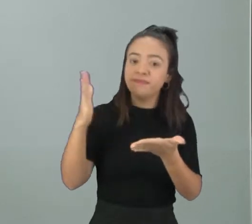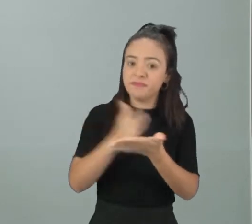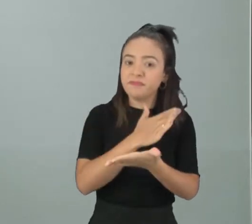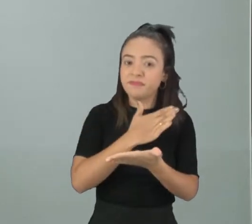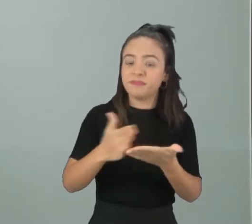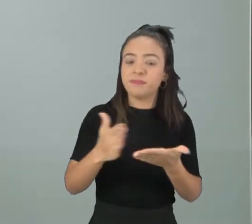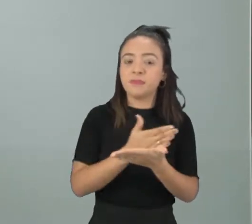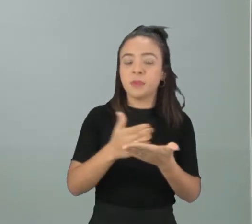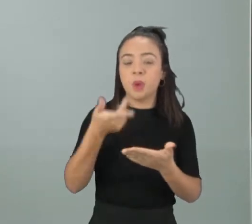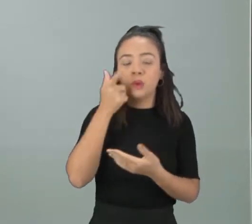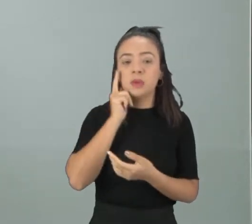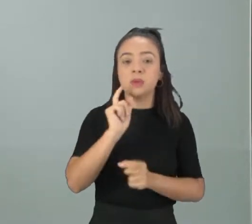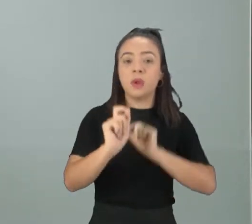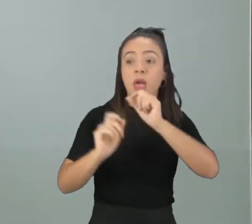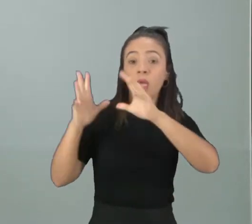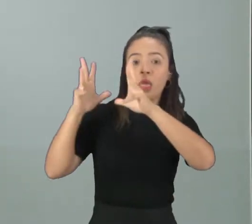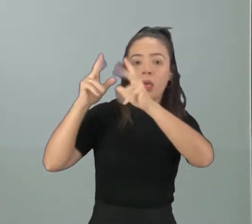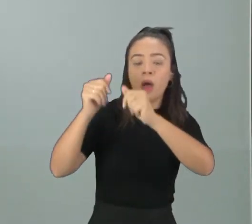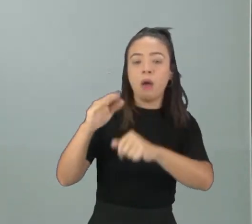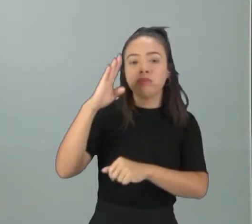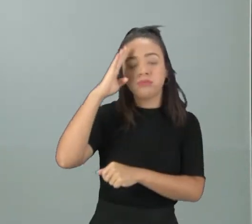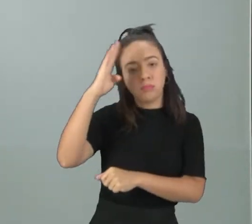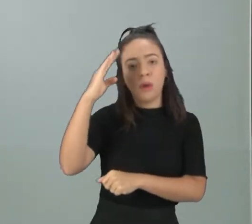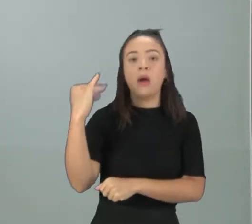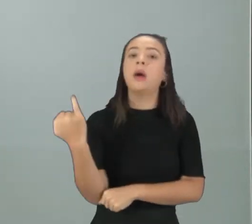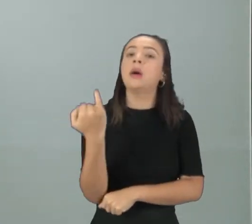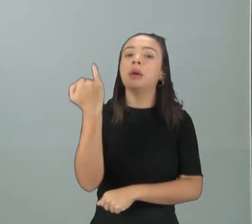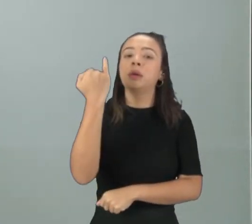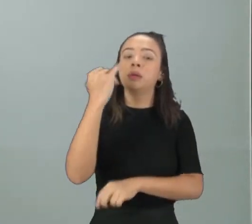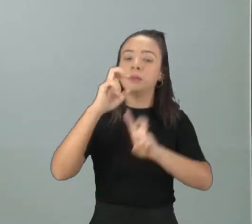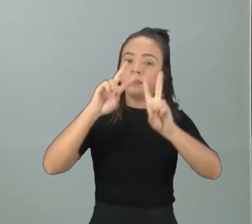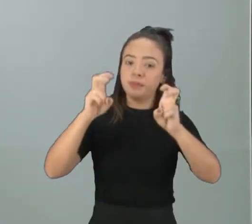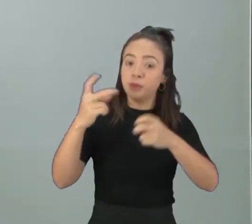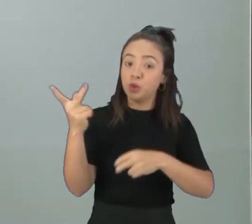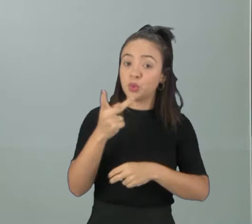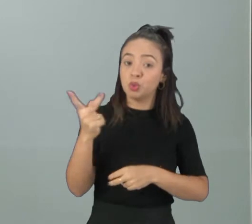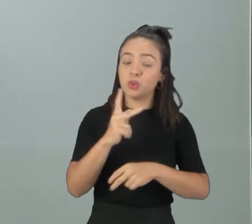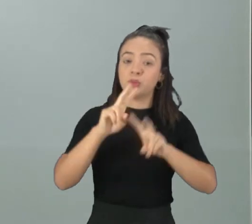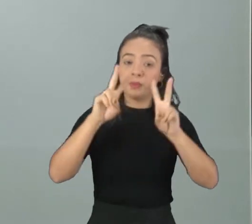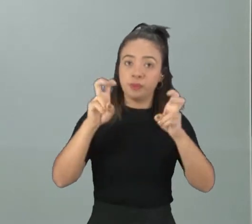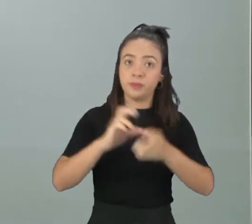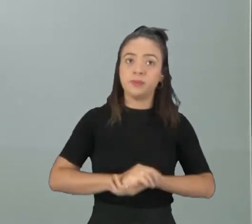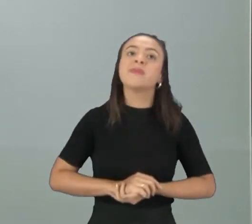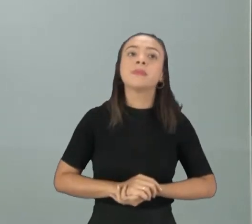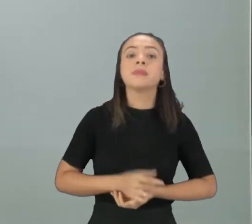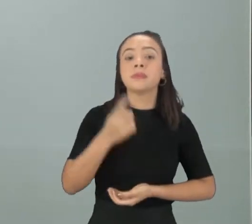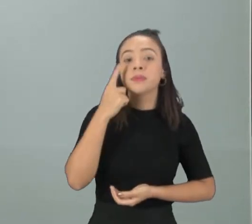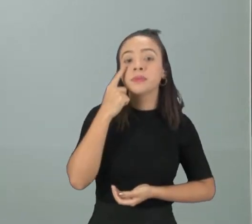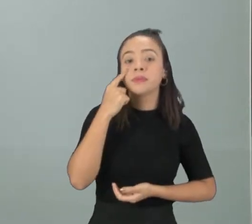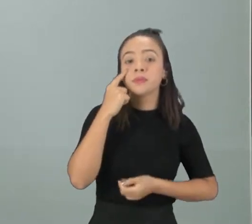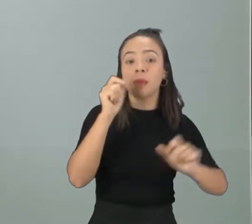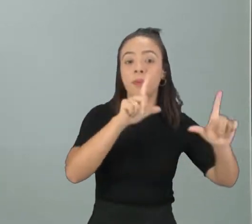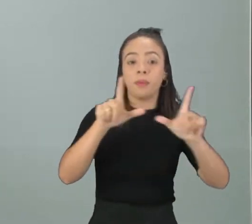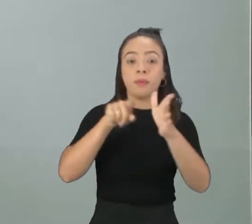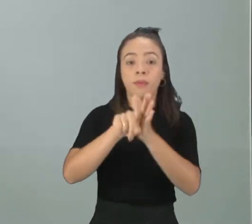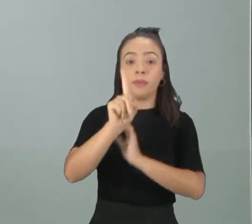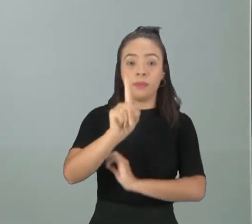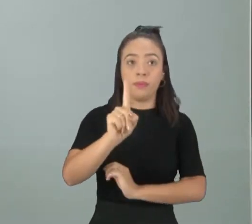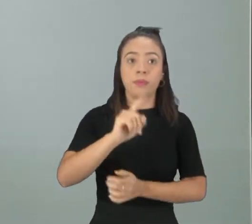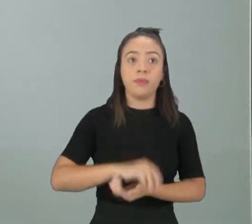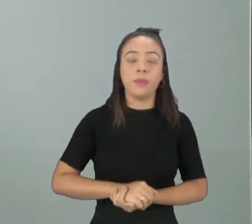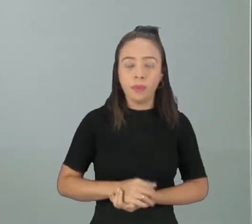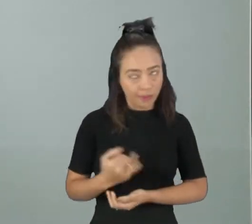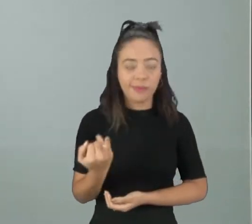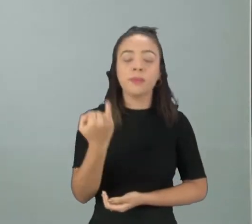exercícios e consigamos revisar os principais pontos desses dois temas, tá bom? Aí na telinha vocês têm a primeira questão, tá?